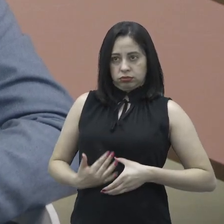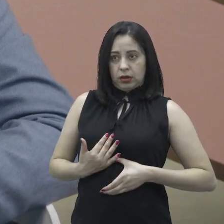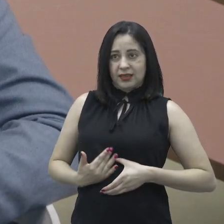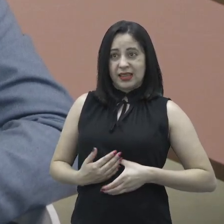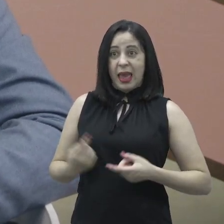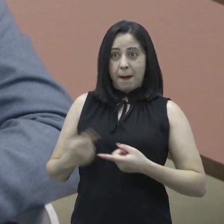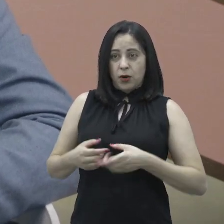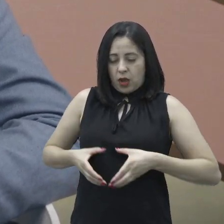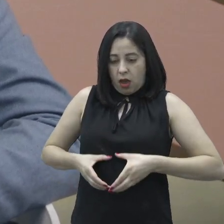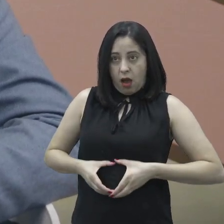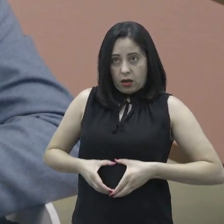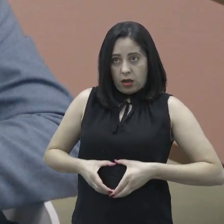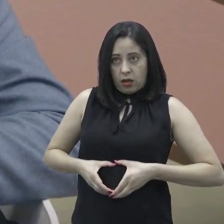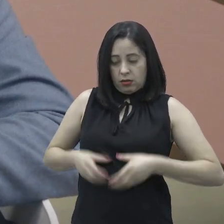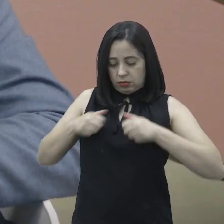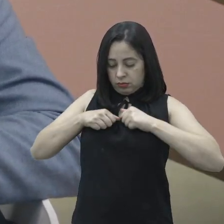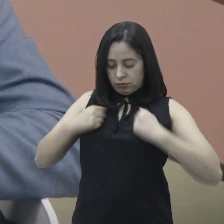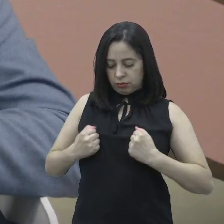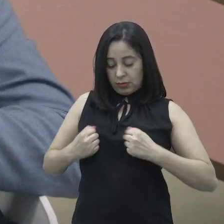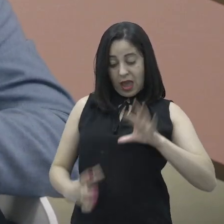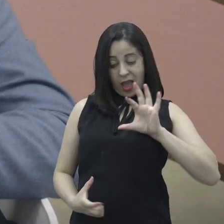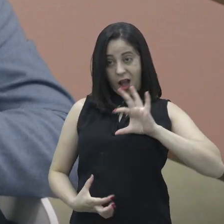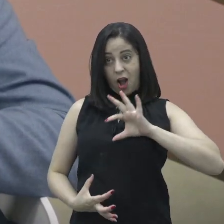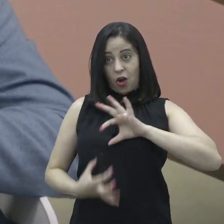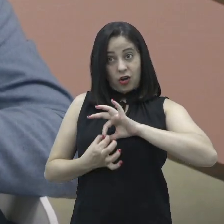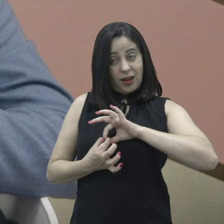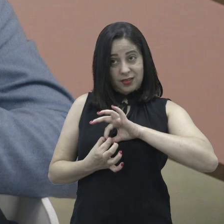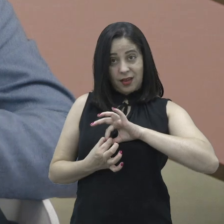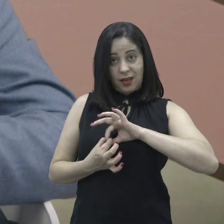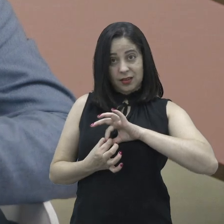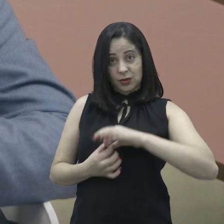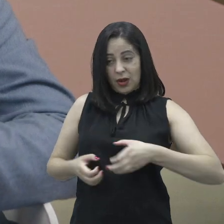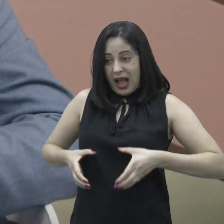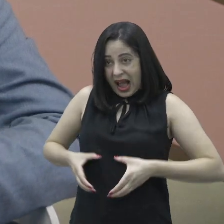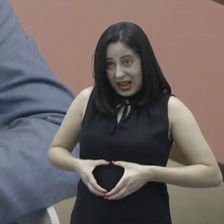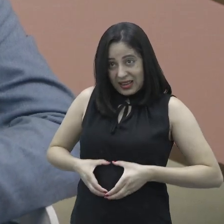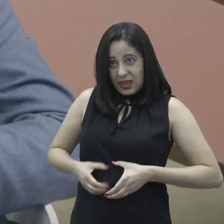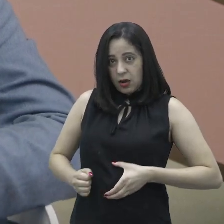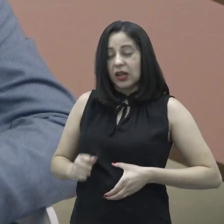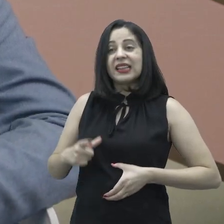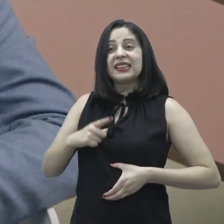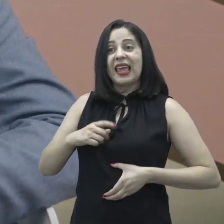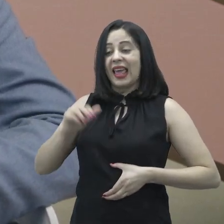com o sistema respiratório. Mas a gente lembra que o refluxo nada mais é do que aquele ácido do